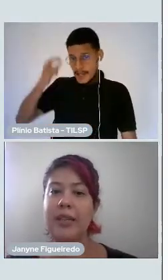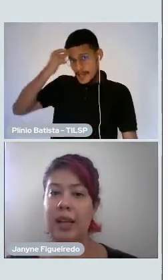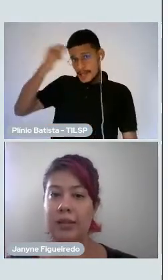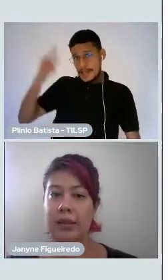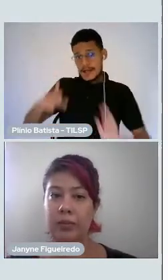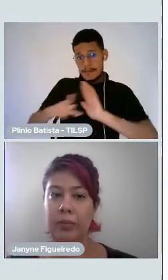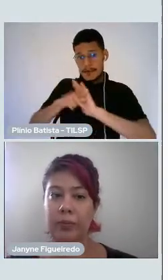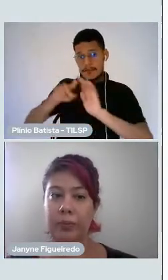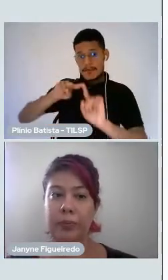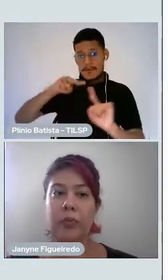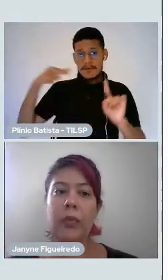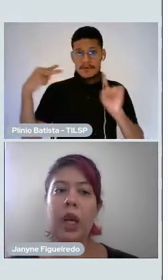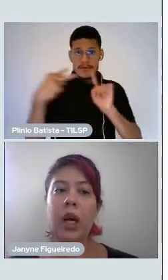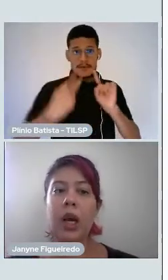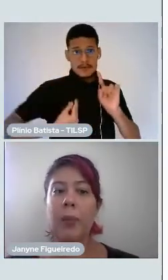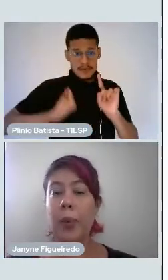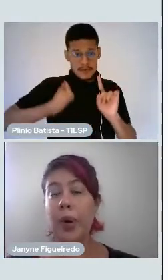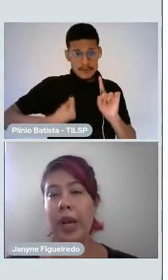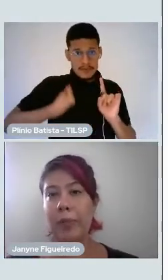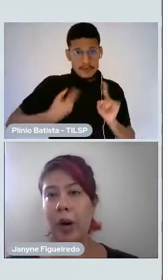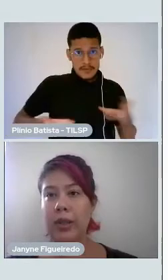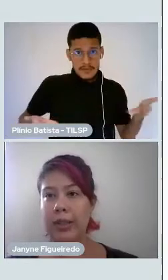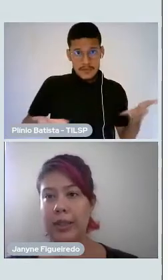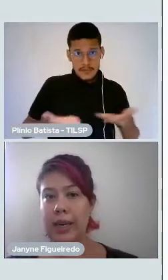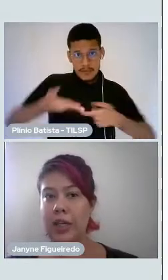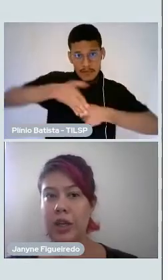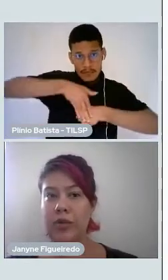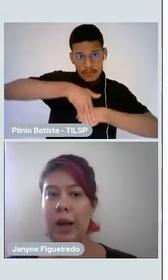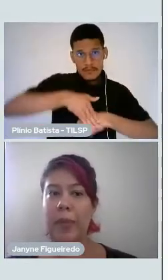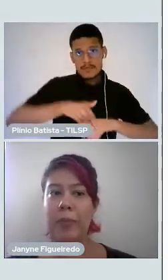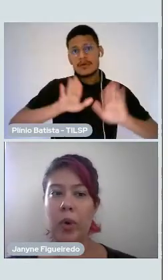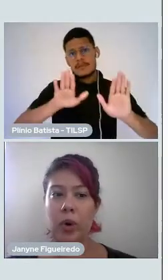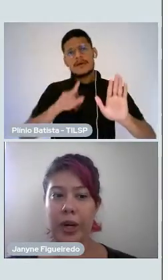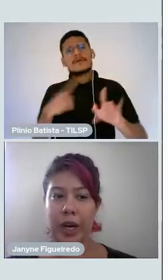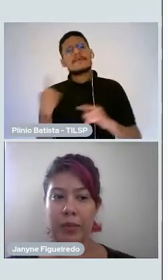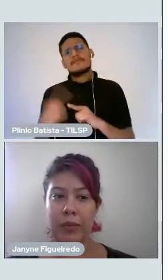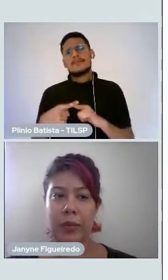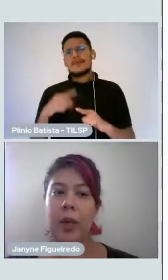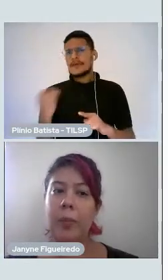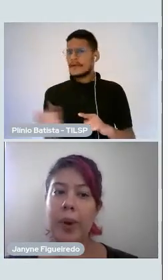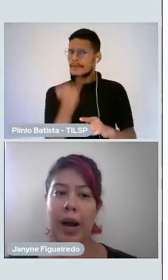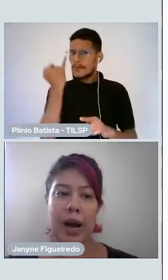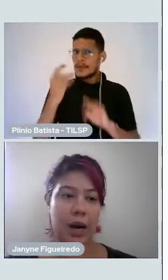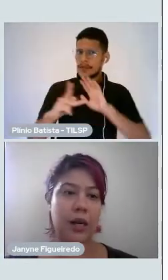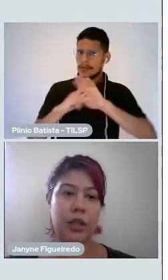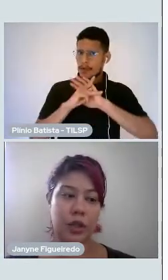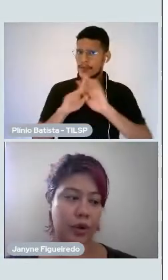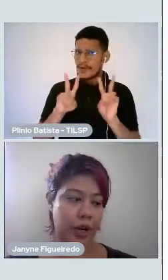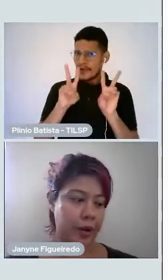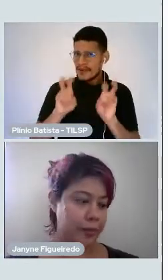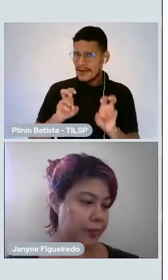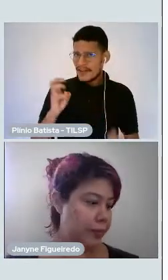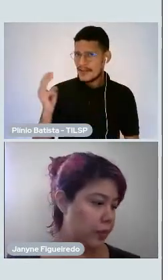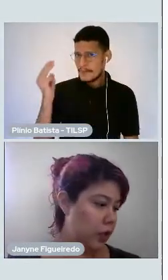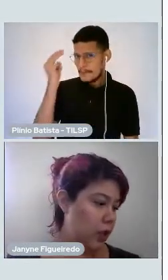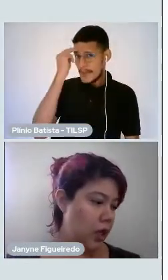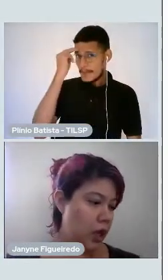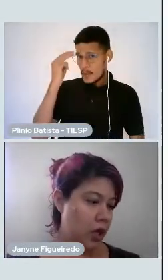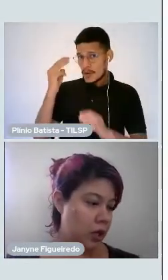vista presente. Porque é importante a questão da memória para a